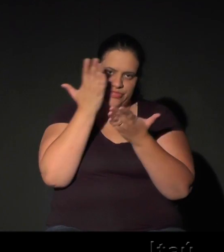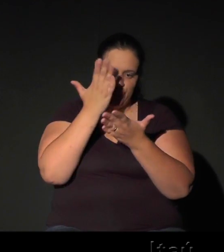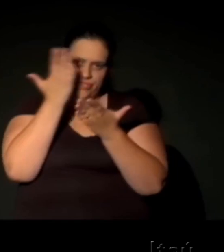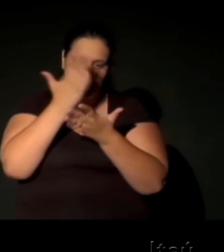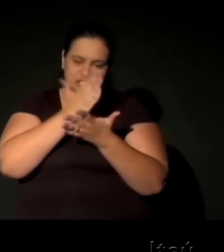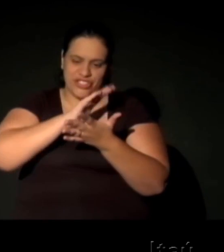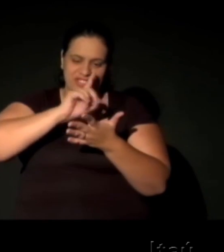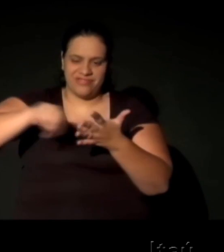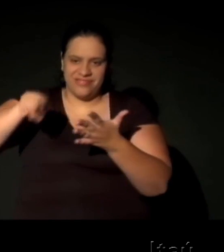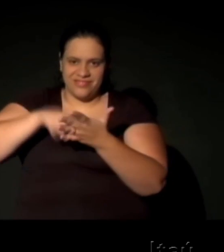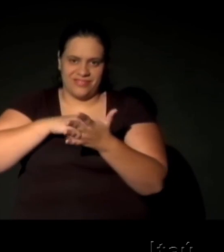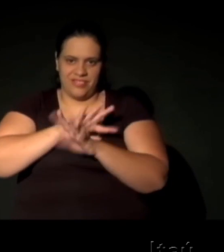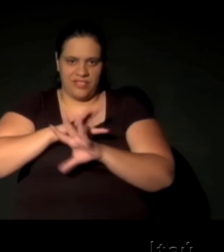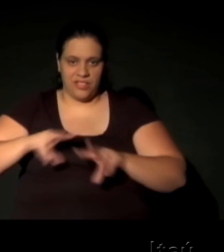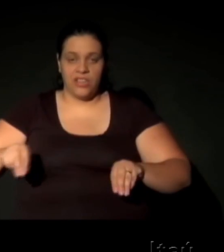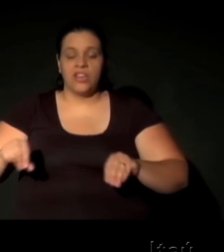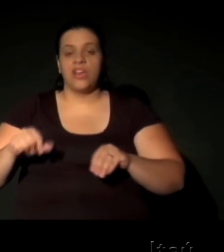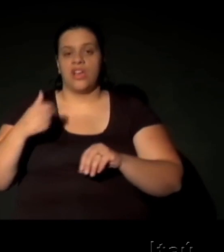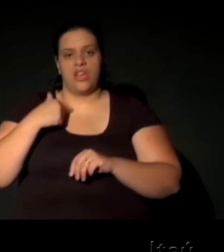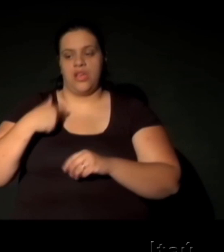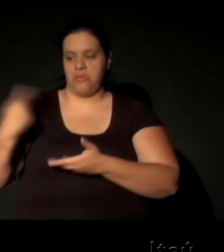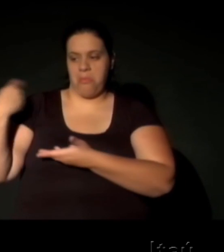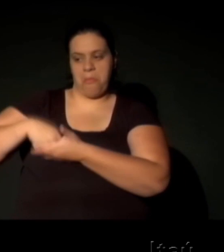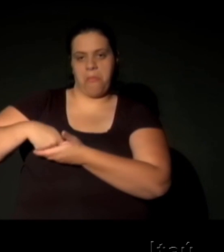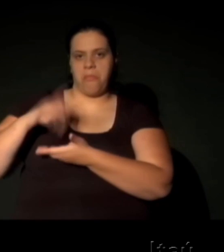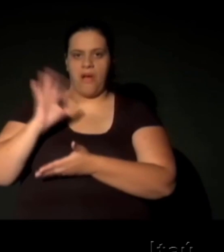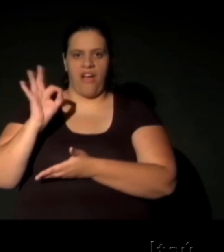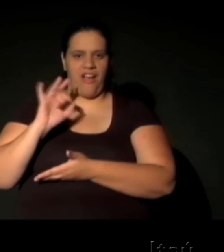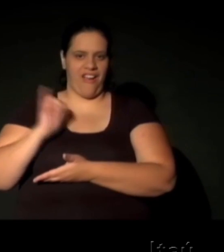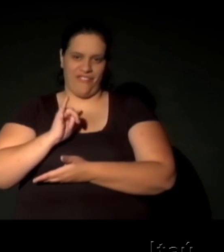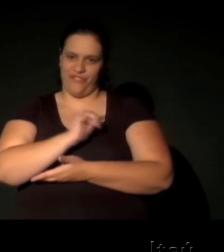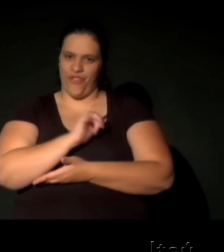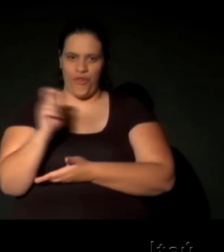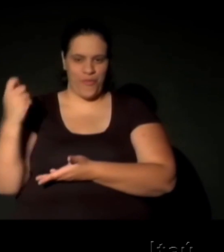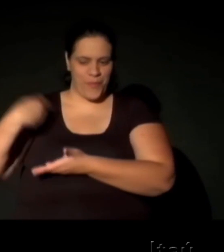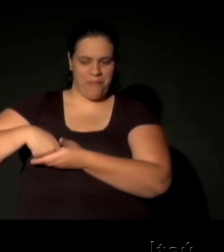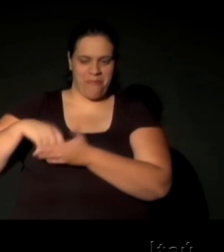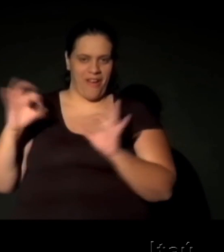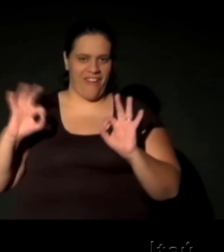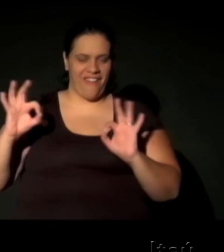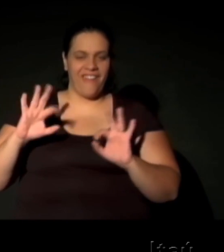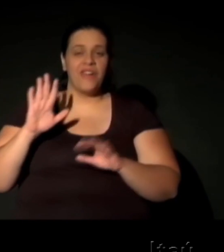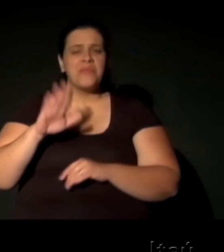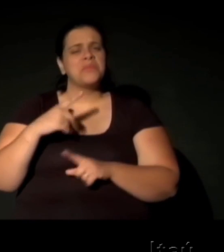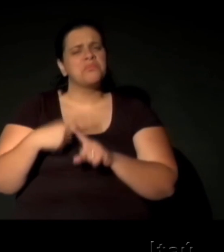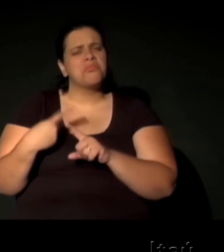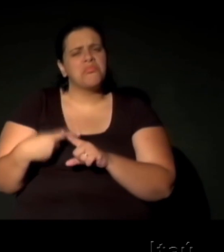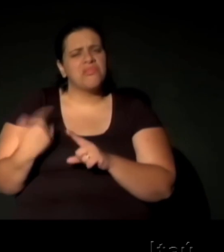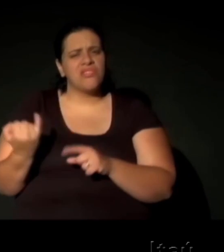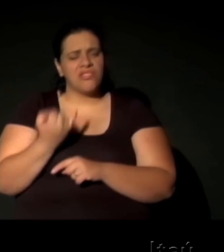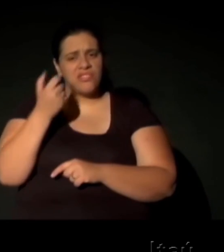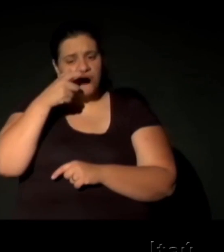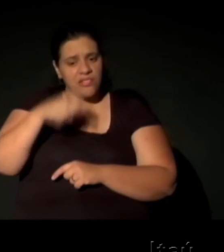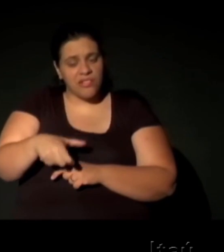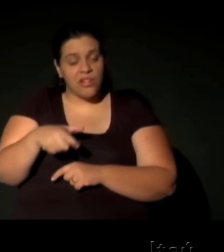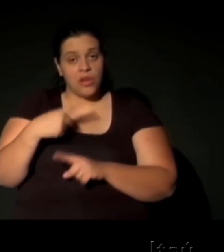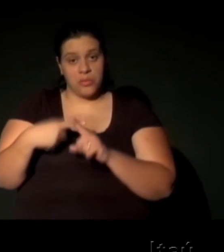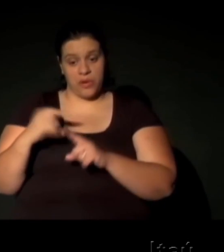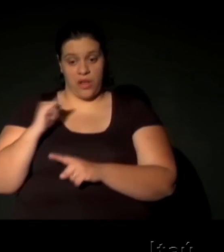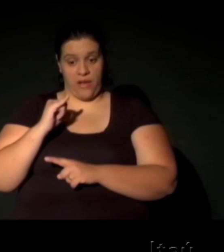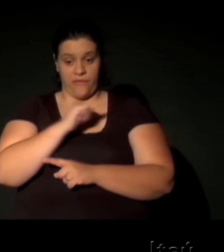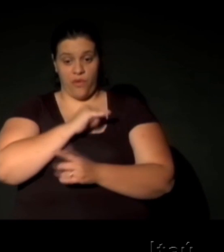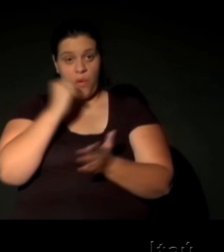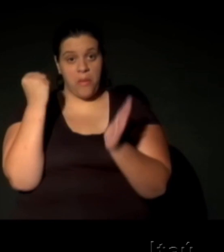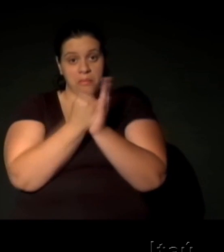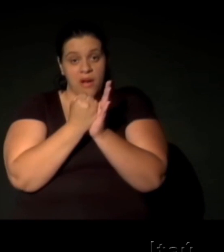eh eh que foi feita não tô não sou paga pela Von não viu gente né Eh mas por que que eu acho muito interessante a von éa uma